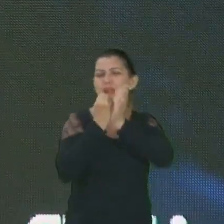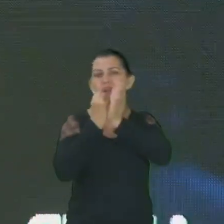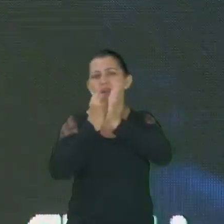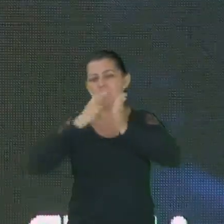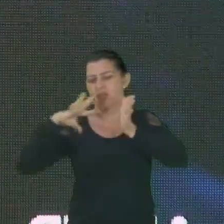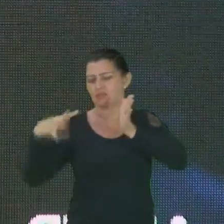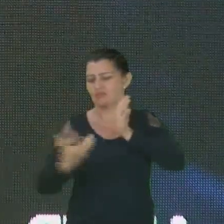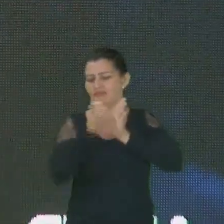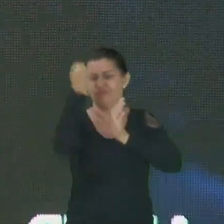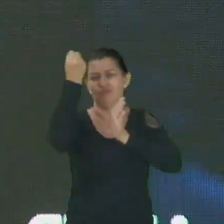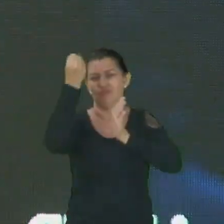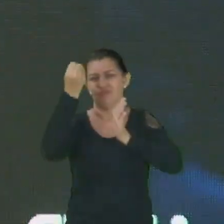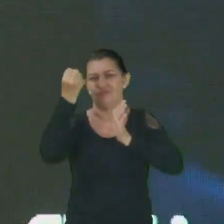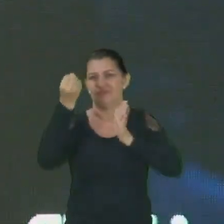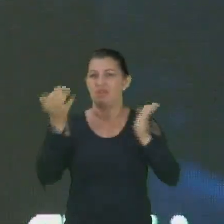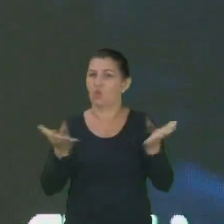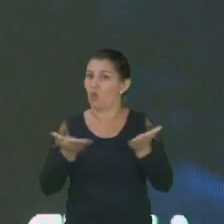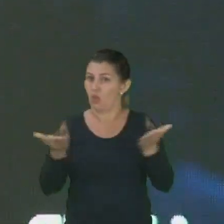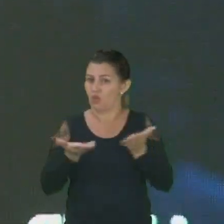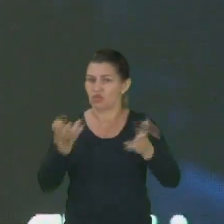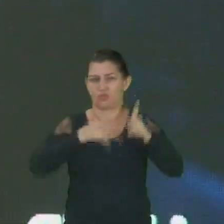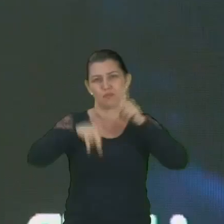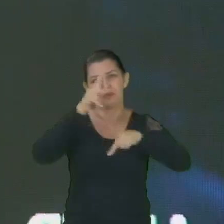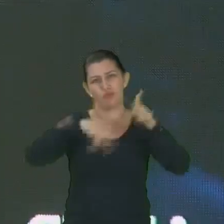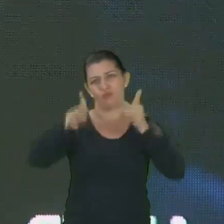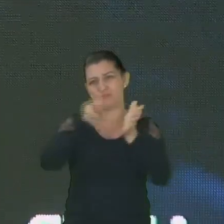ser igreja.